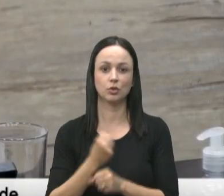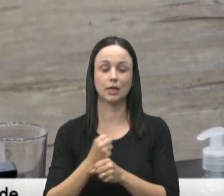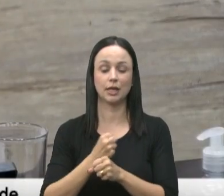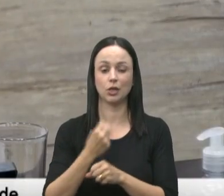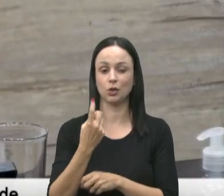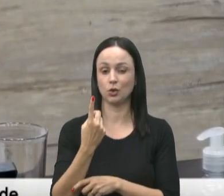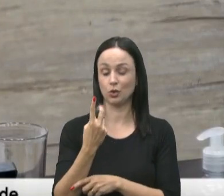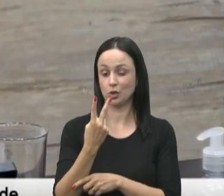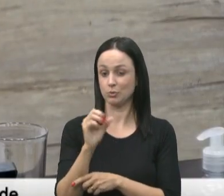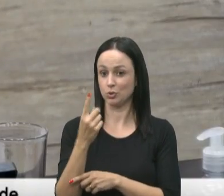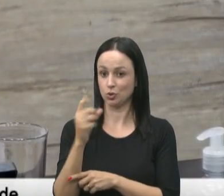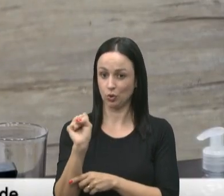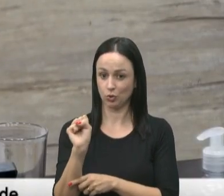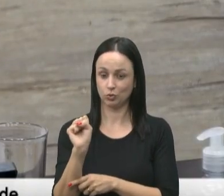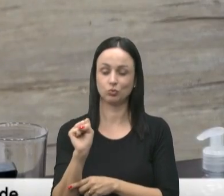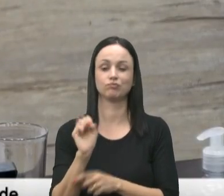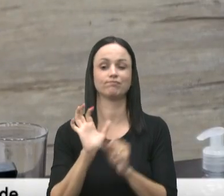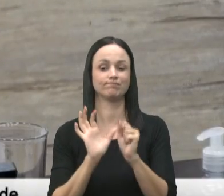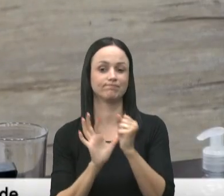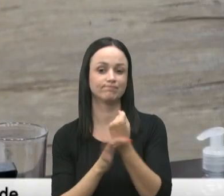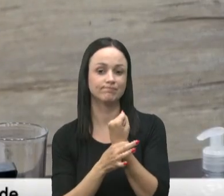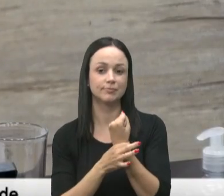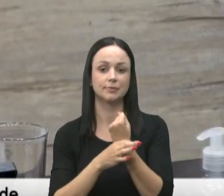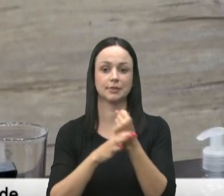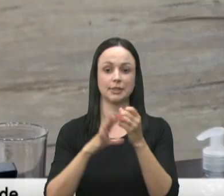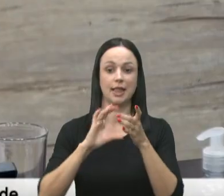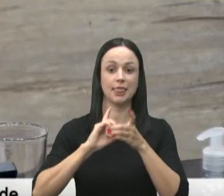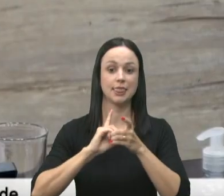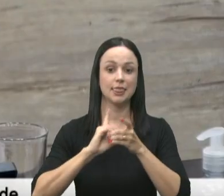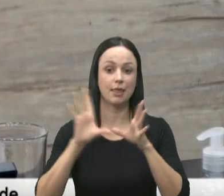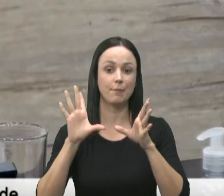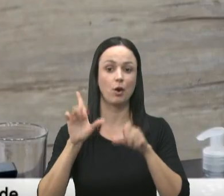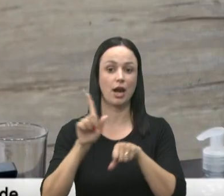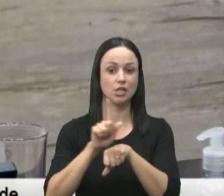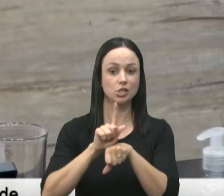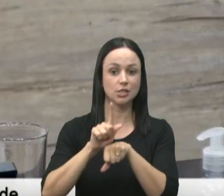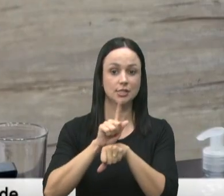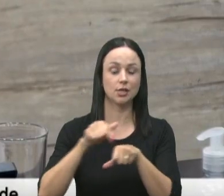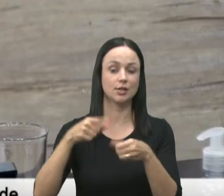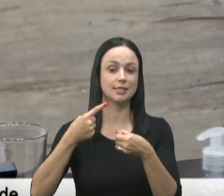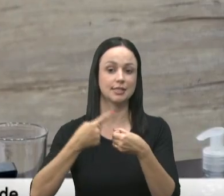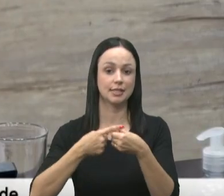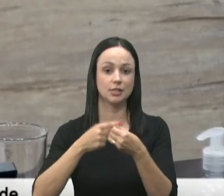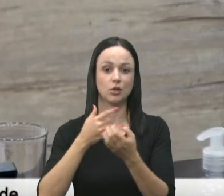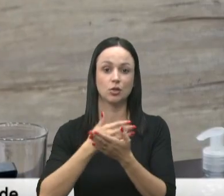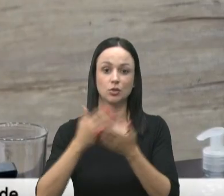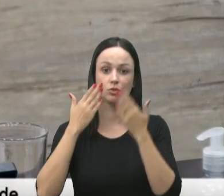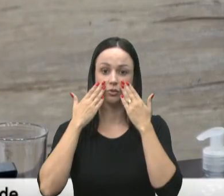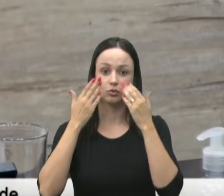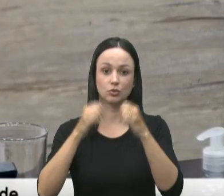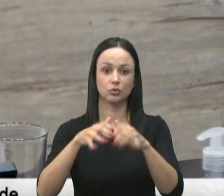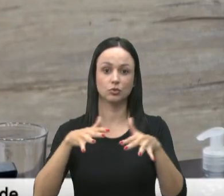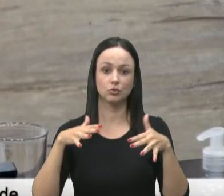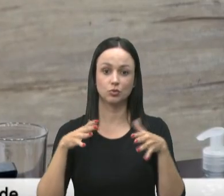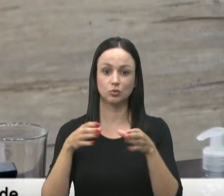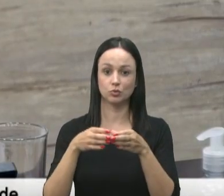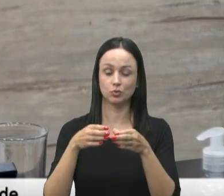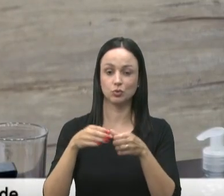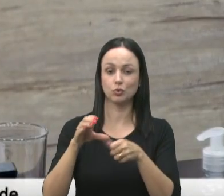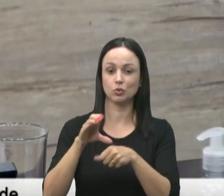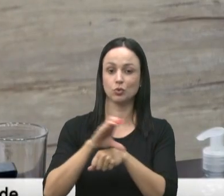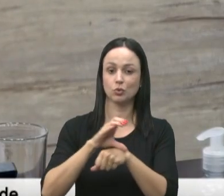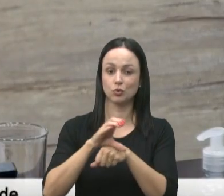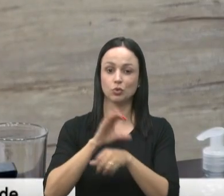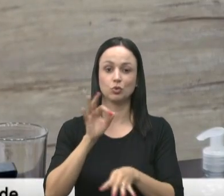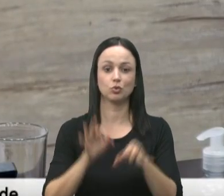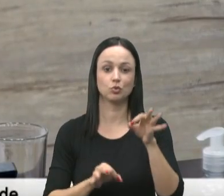2018, e garantindo a gestão democrática da cidade, vamos dar início à audiência pública da Comissão de